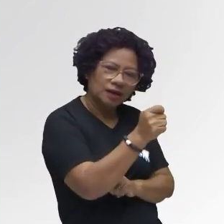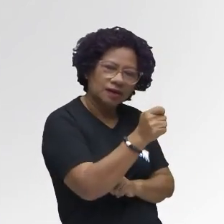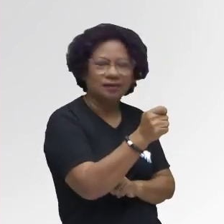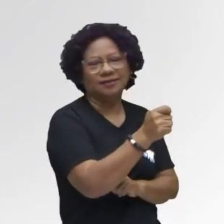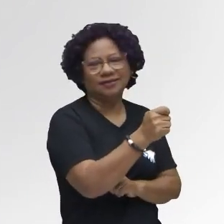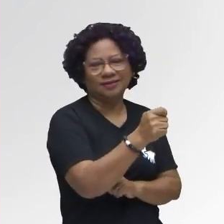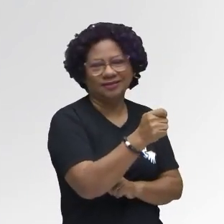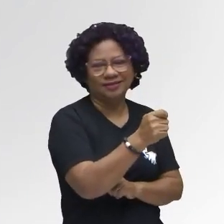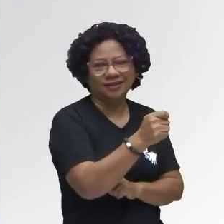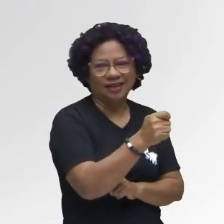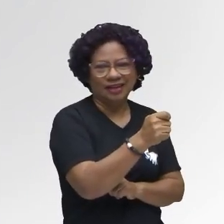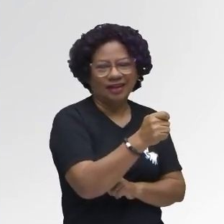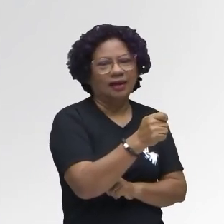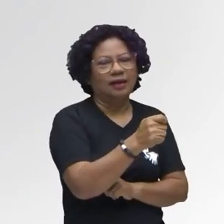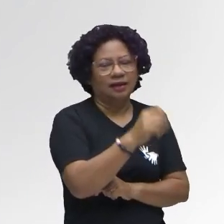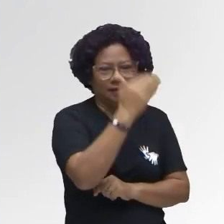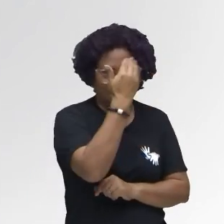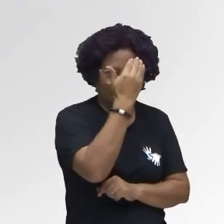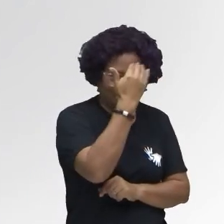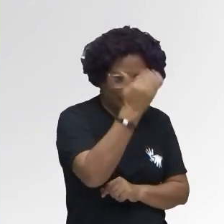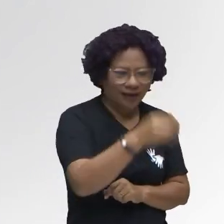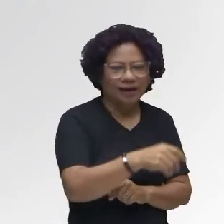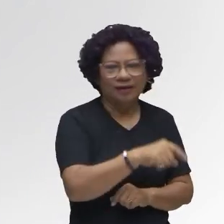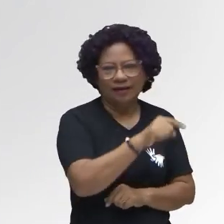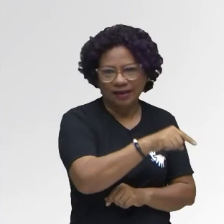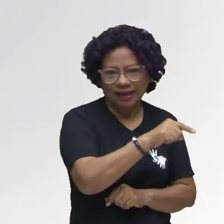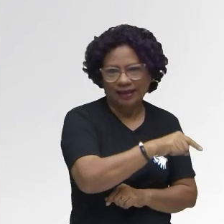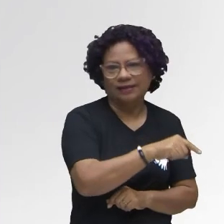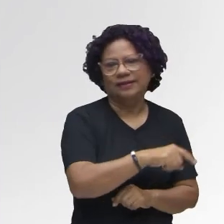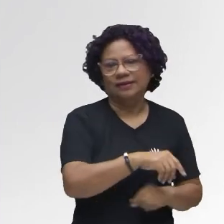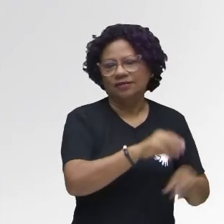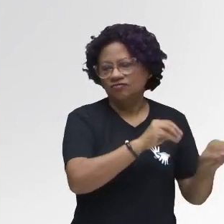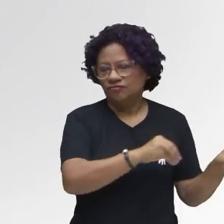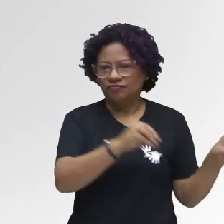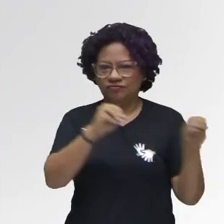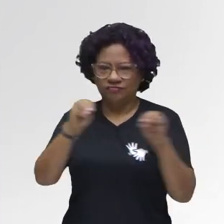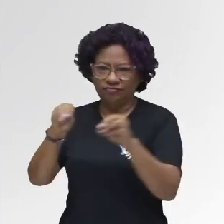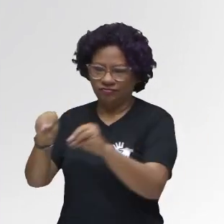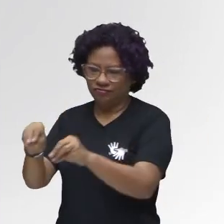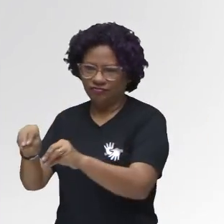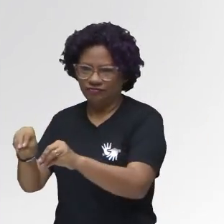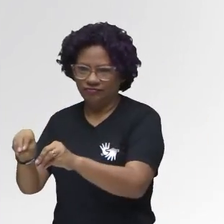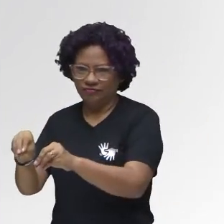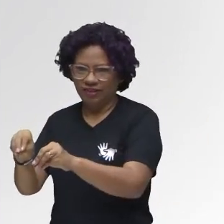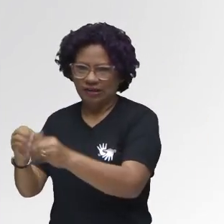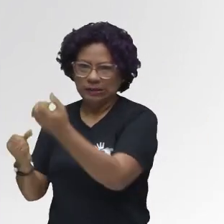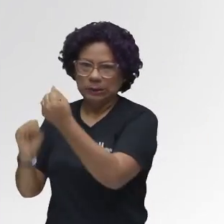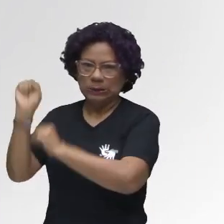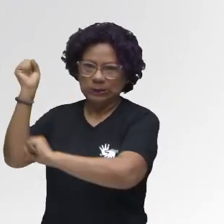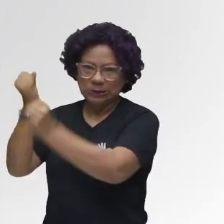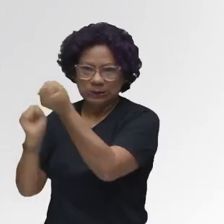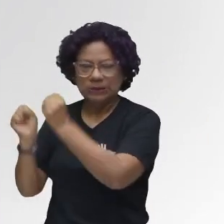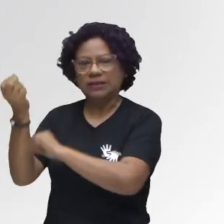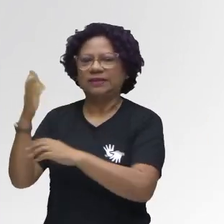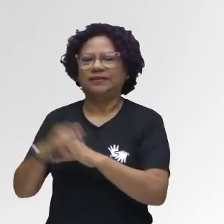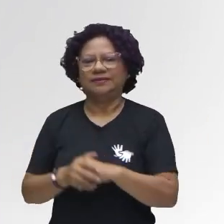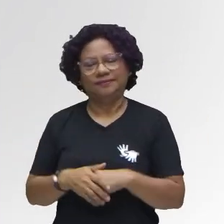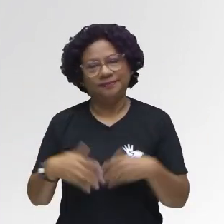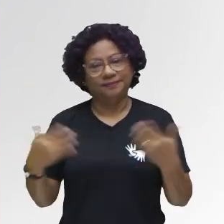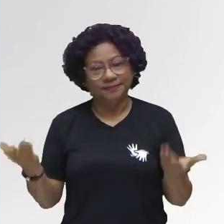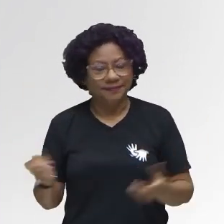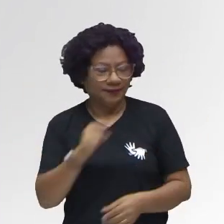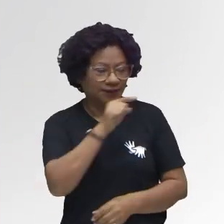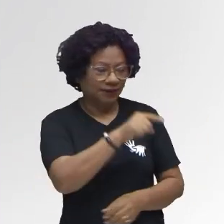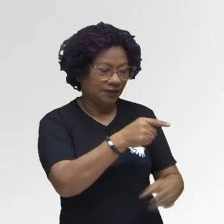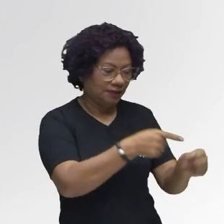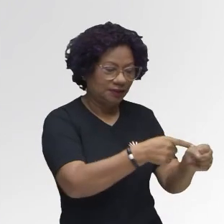que algumas das comunidades agora promovem, né, a coleta de castanha, de cupuaçu, do